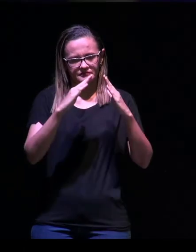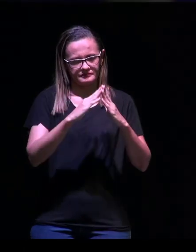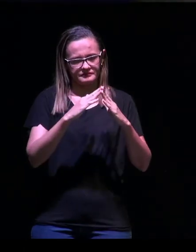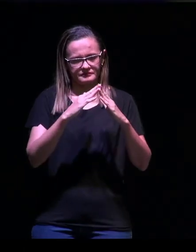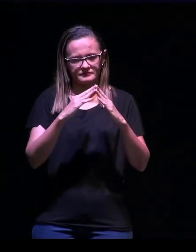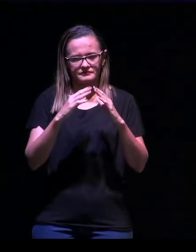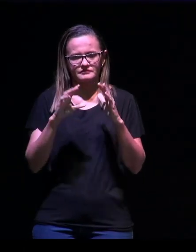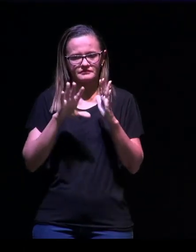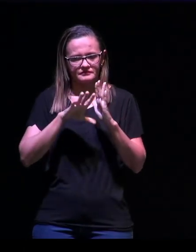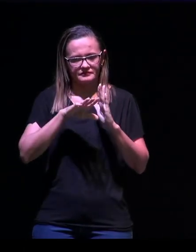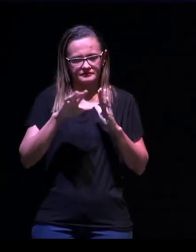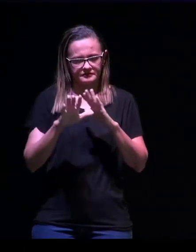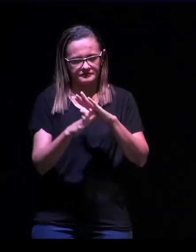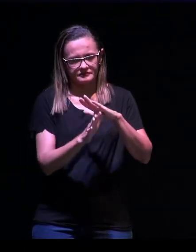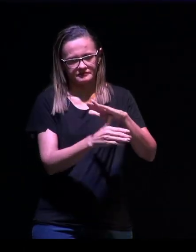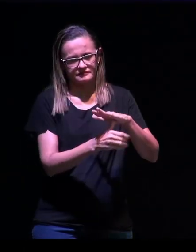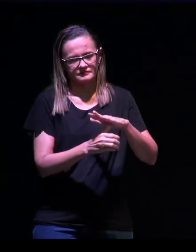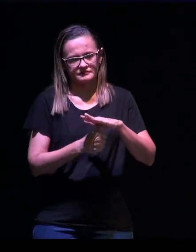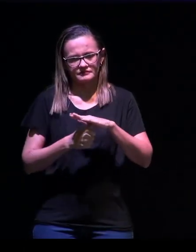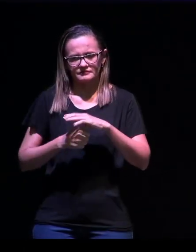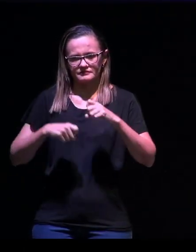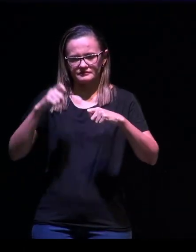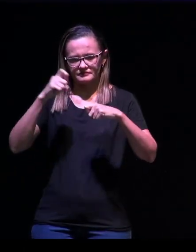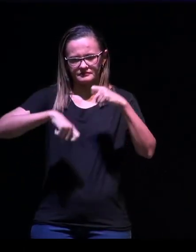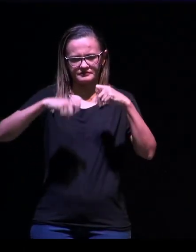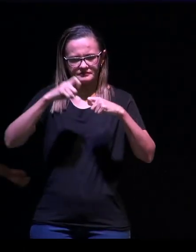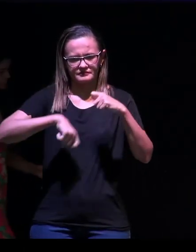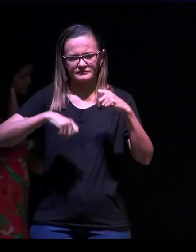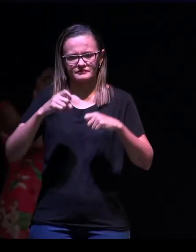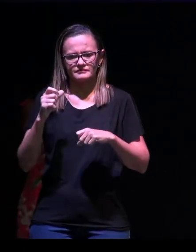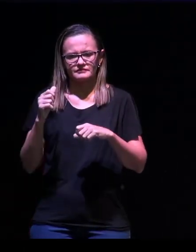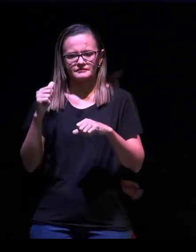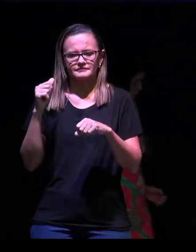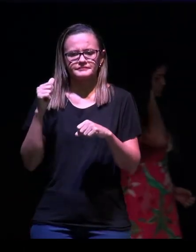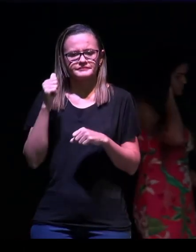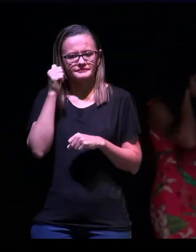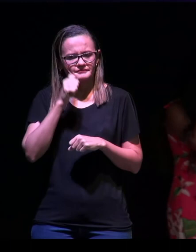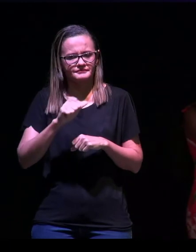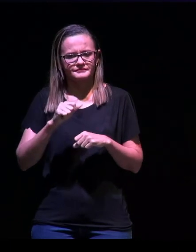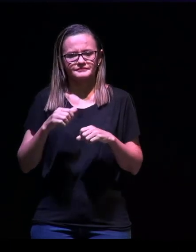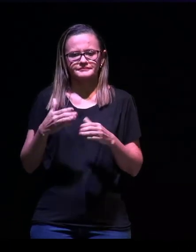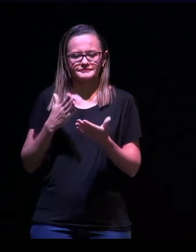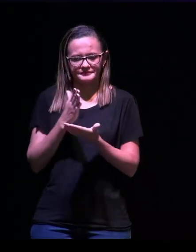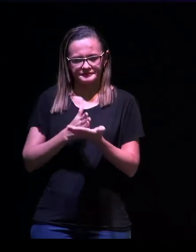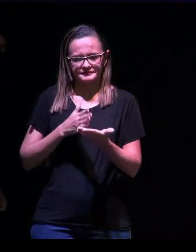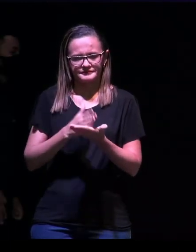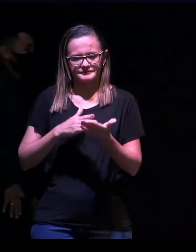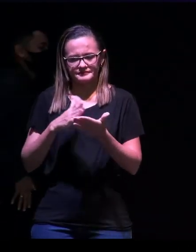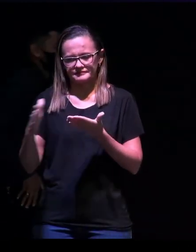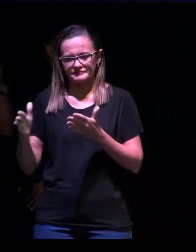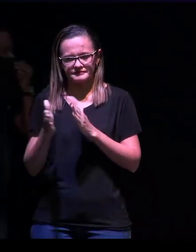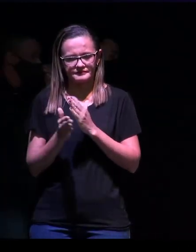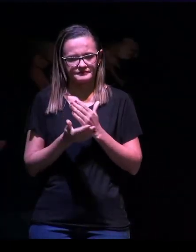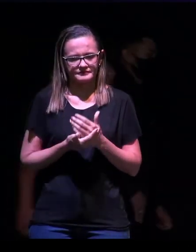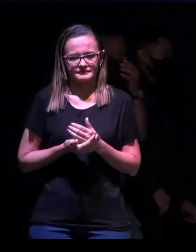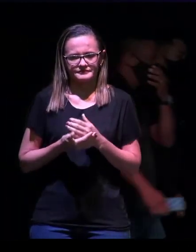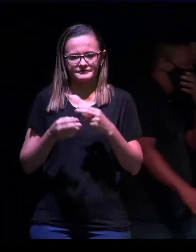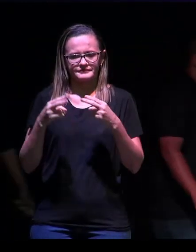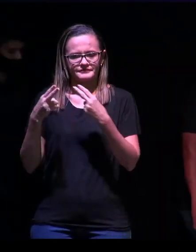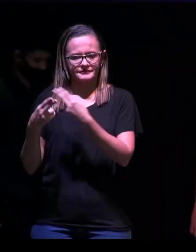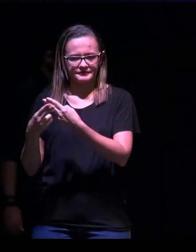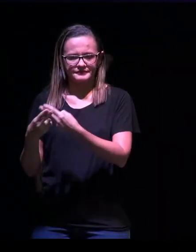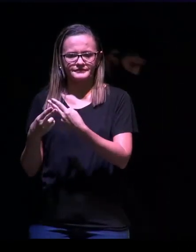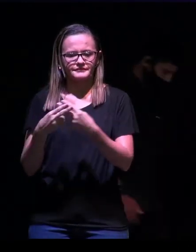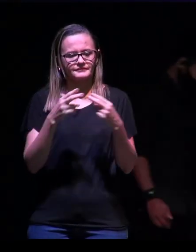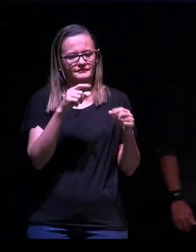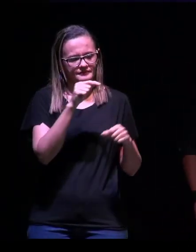saqueadas e as mulheres violentadas. Metade da cidade será levada para o cativeiro, mas o